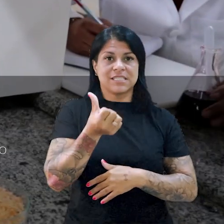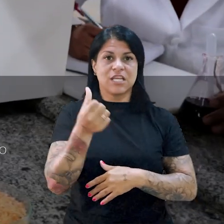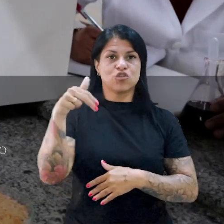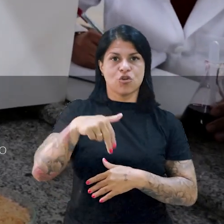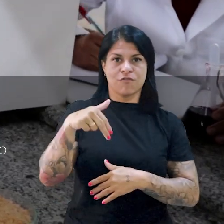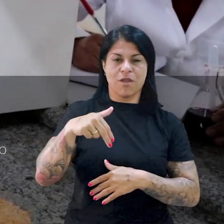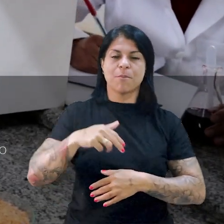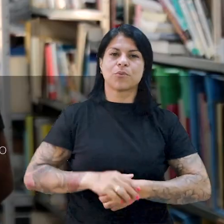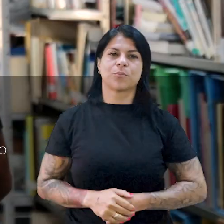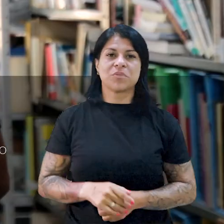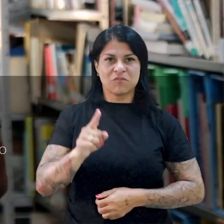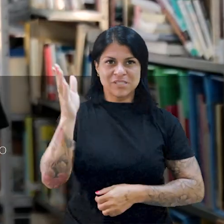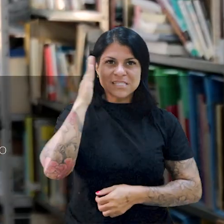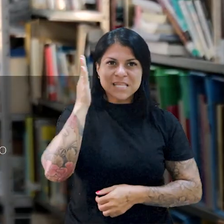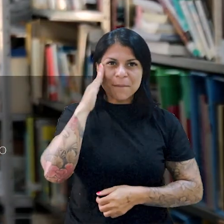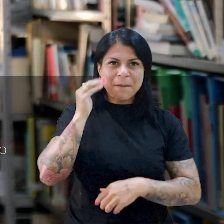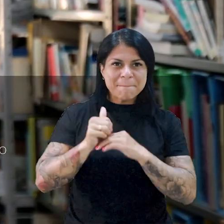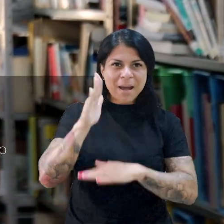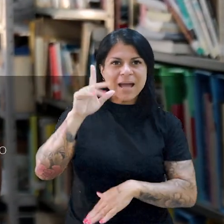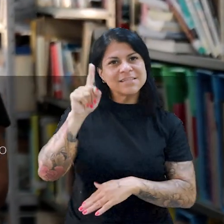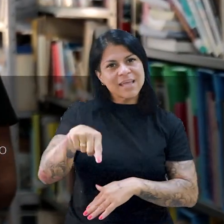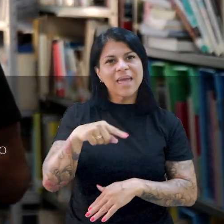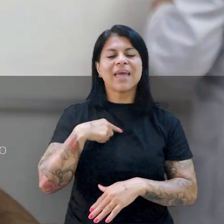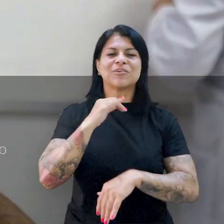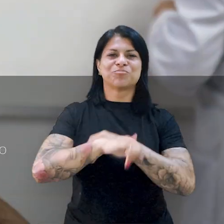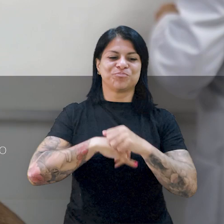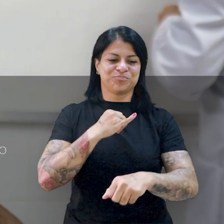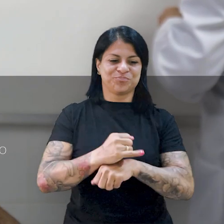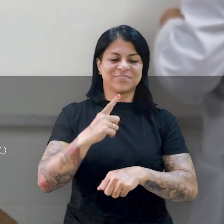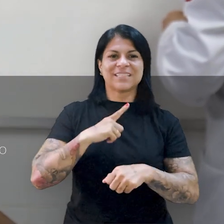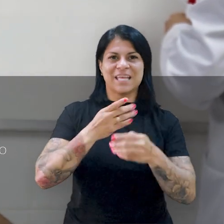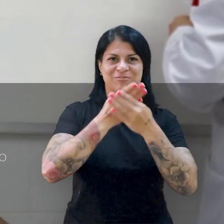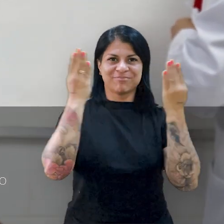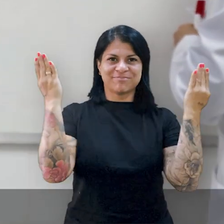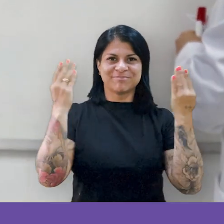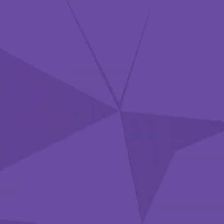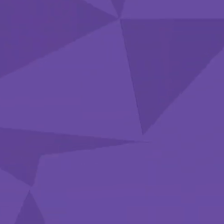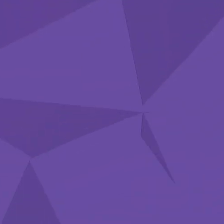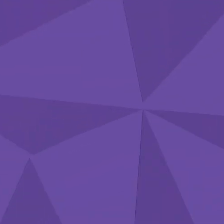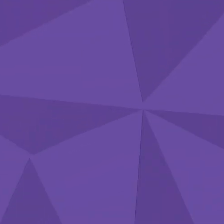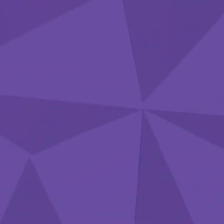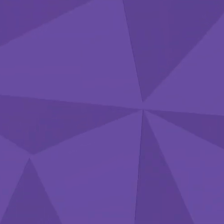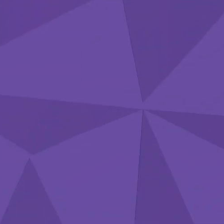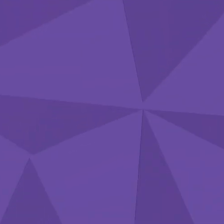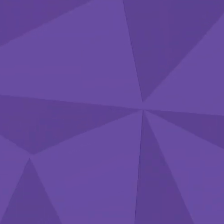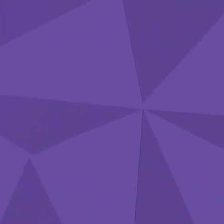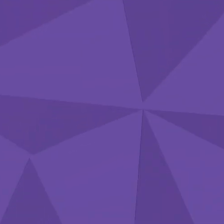26 de novembro. Saiba mais em enade.ufes.br.